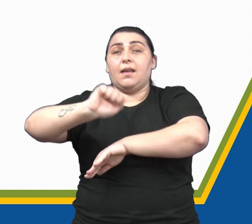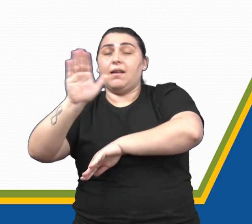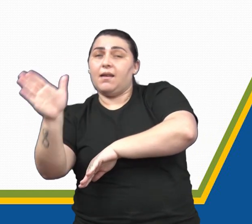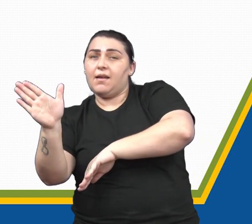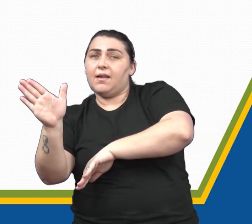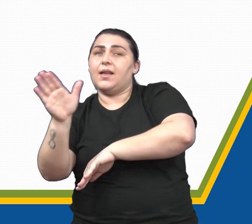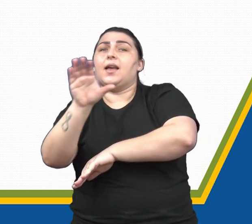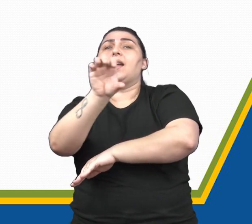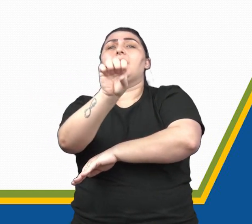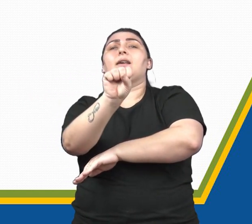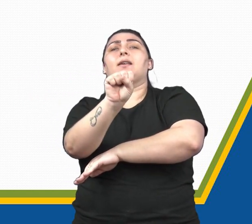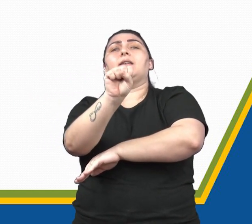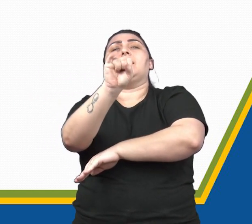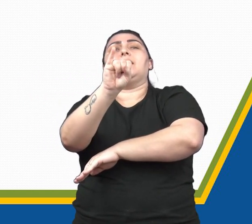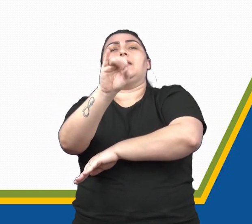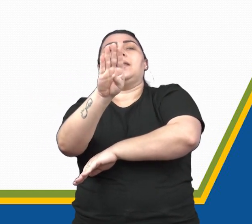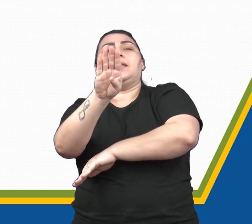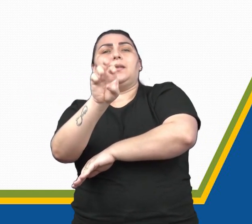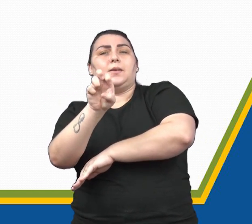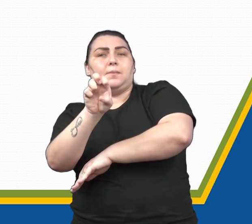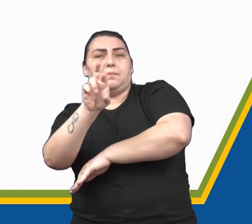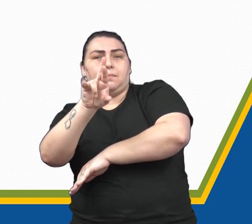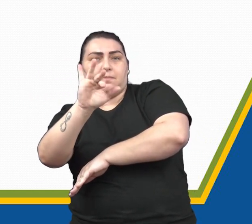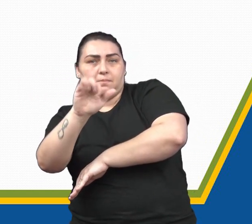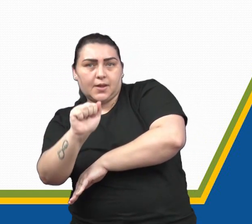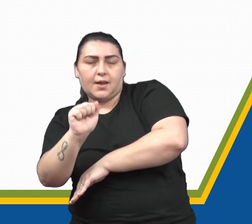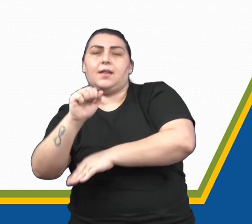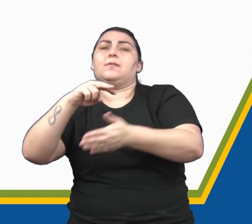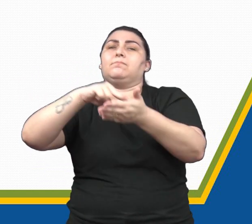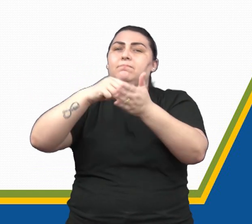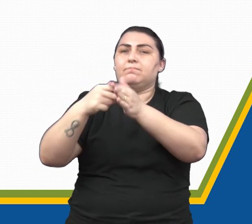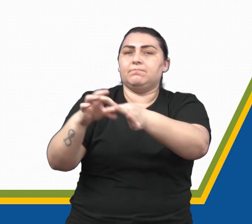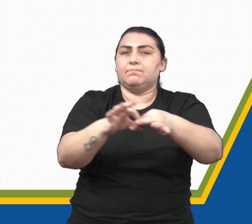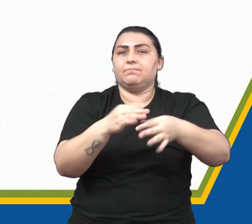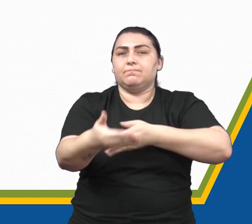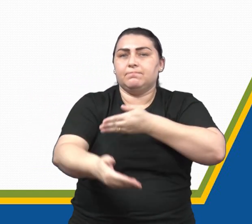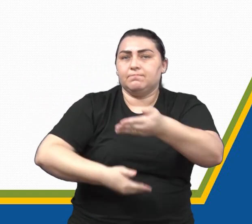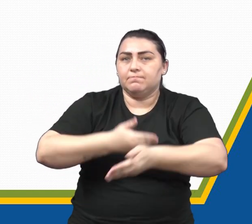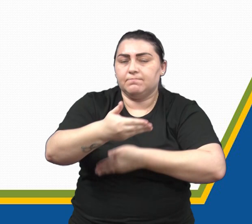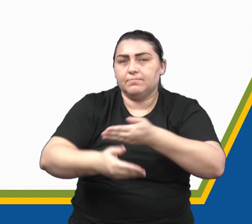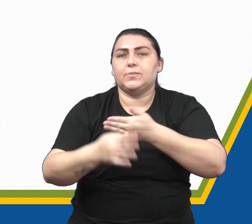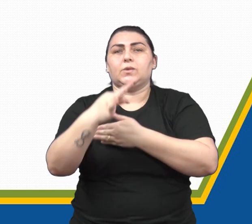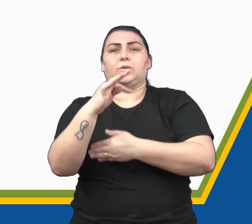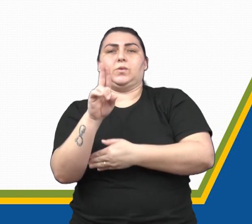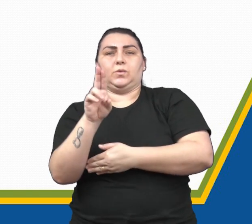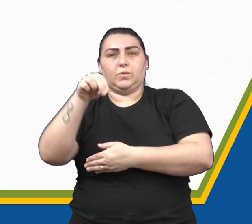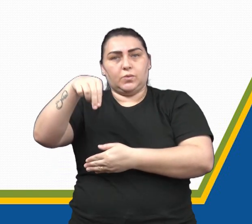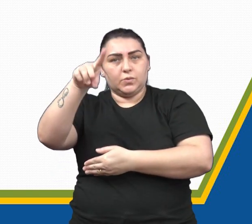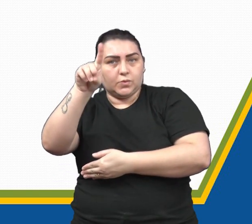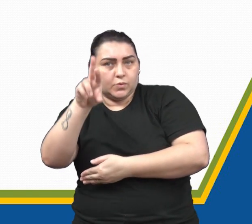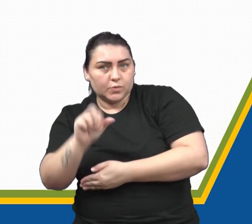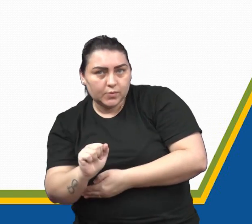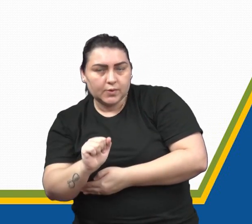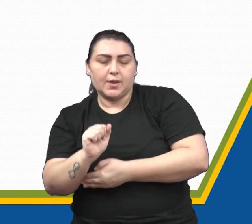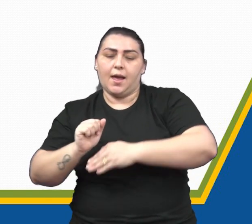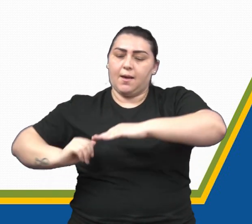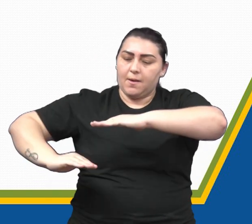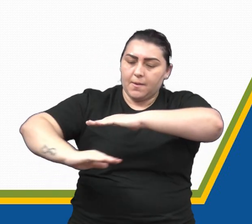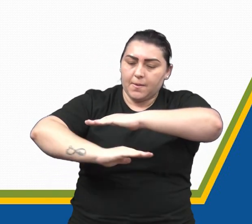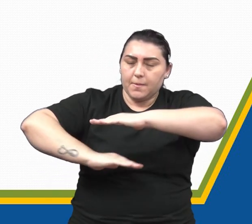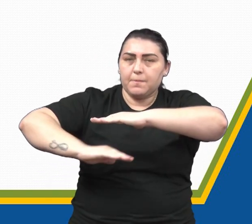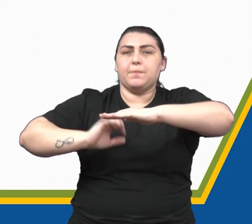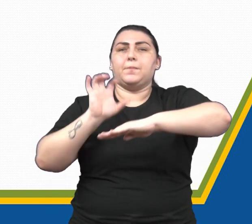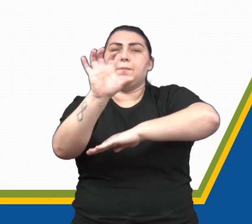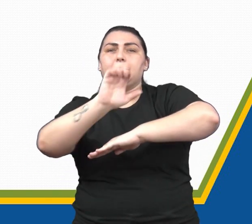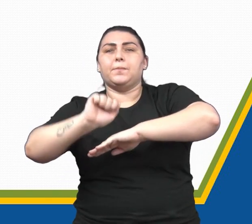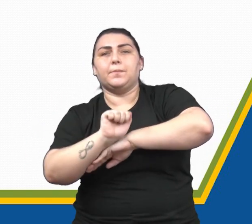vai ser a Sibéria, que também tem relação com a tundra, tá? Abaixo nós temos países ou regiões asiáticas, tá?